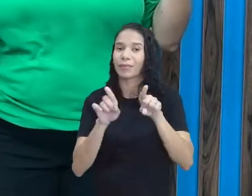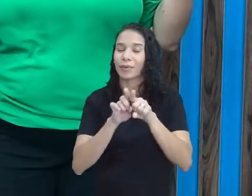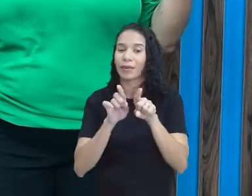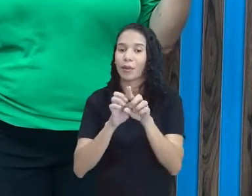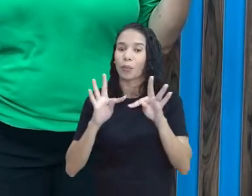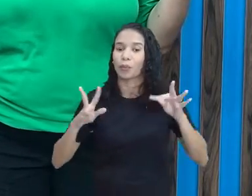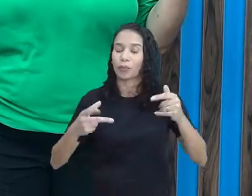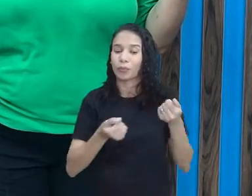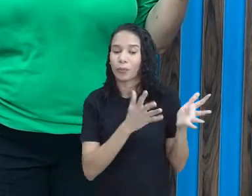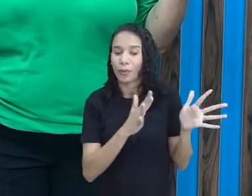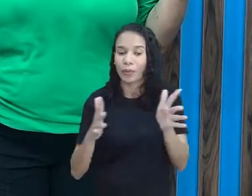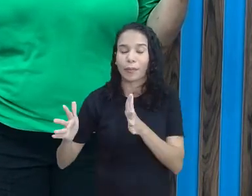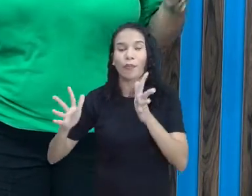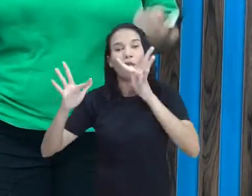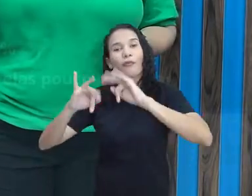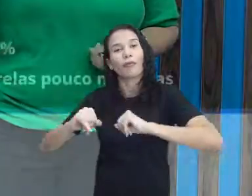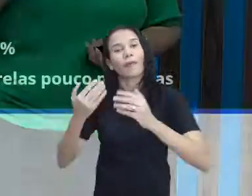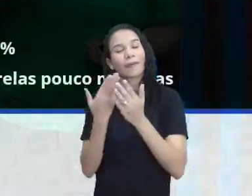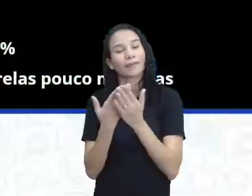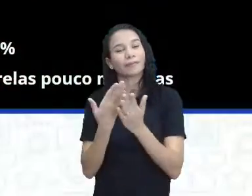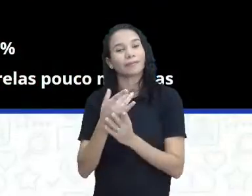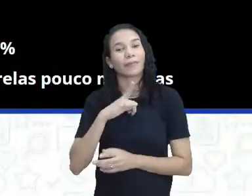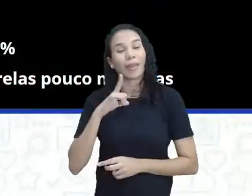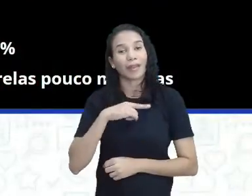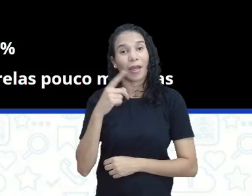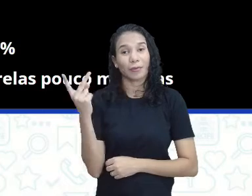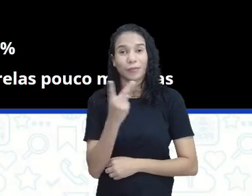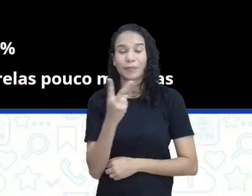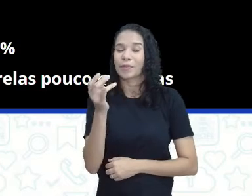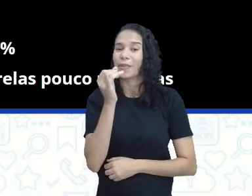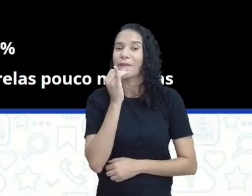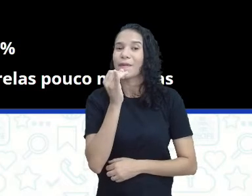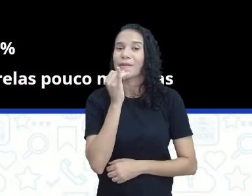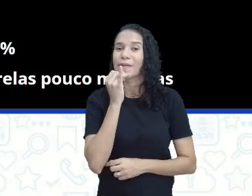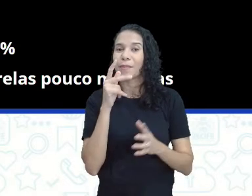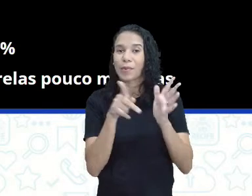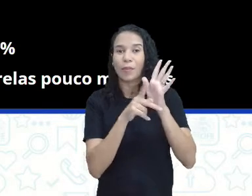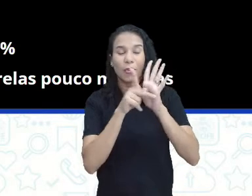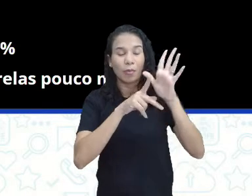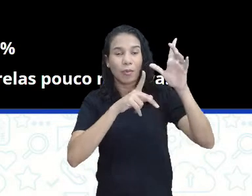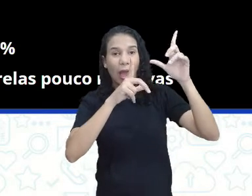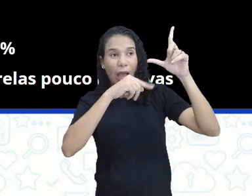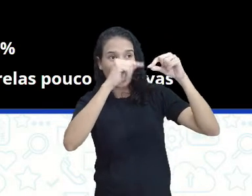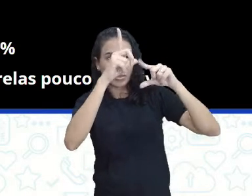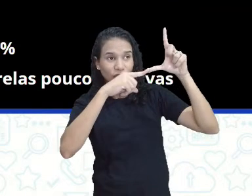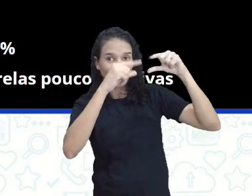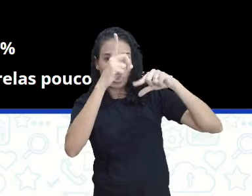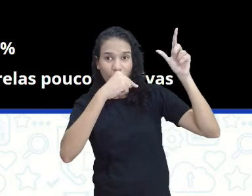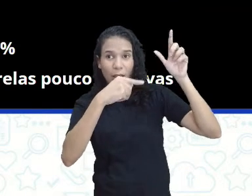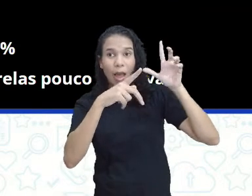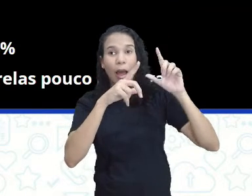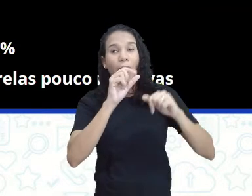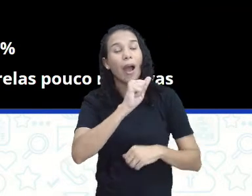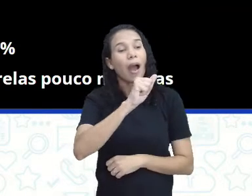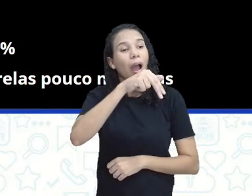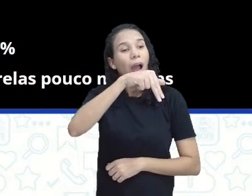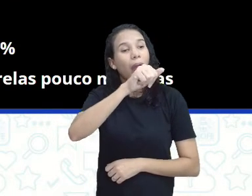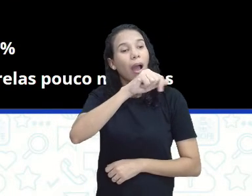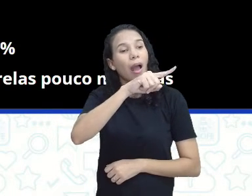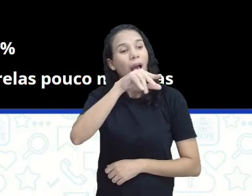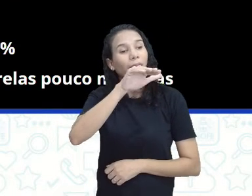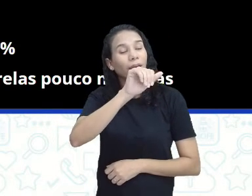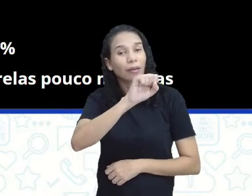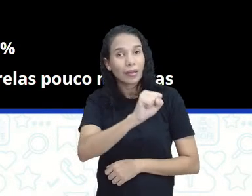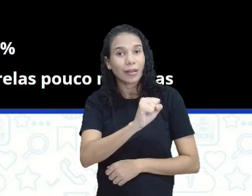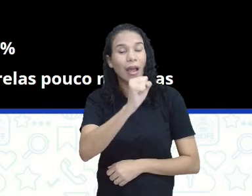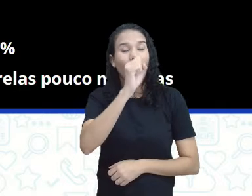se encaminhando para o final dessa aula, a gente tem aqui 2 exemplos de estrelas, né? As anãs amarelas e as anãs